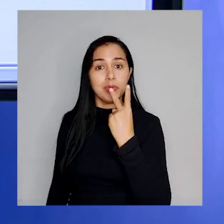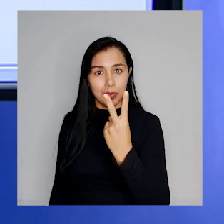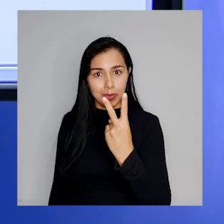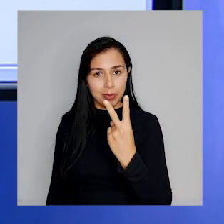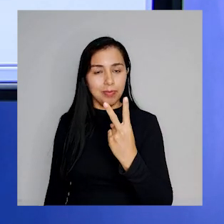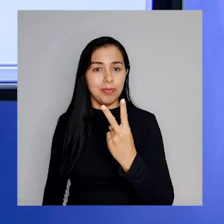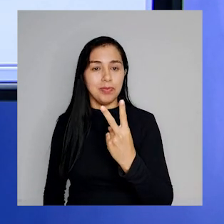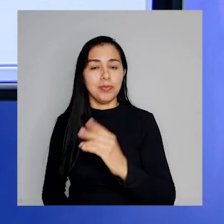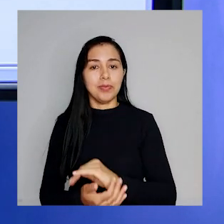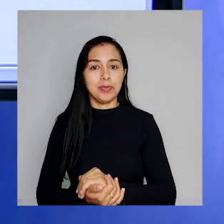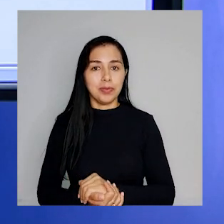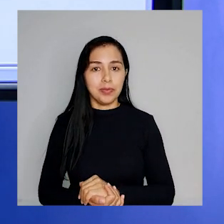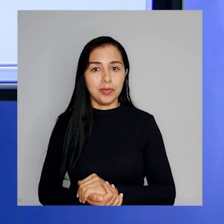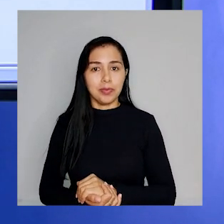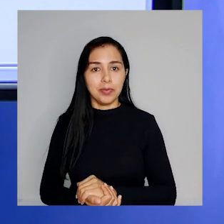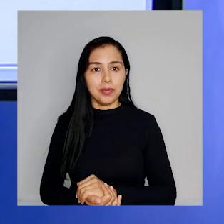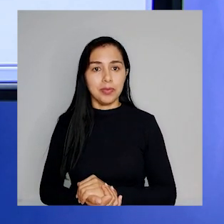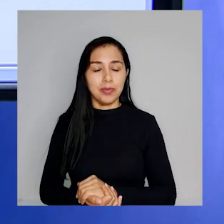se 2